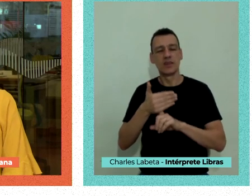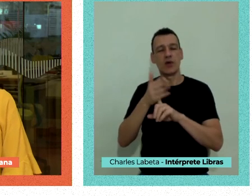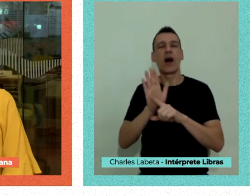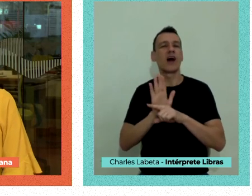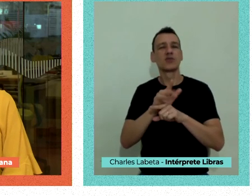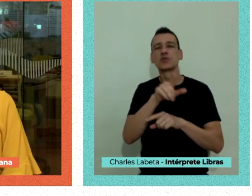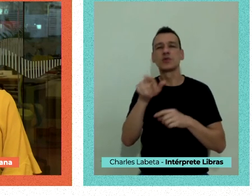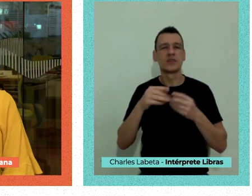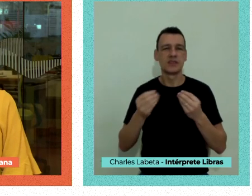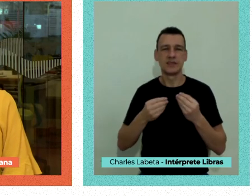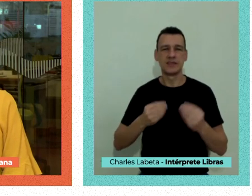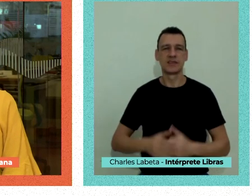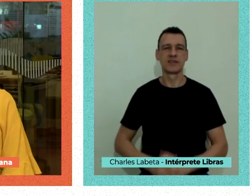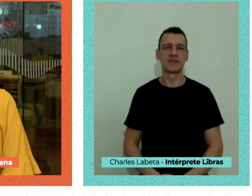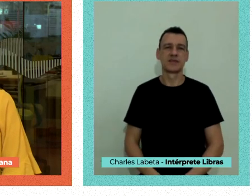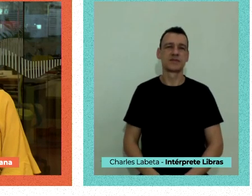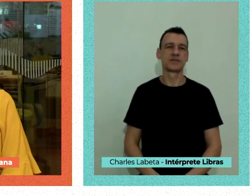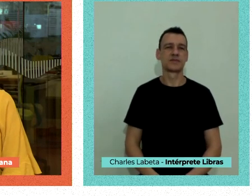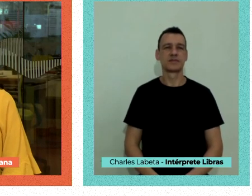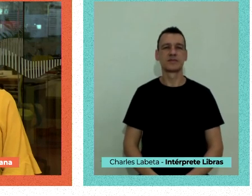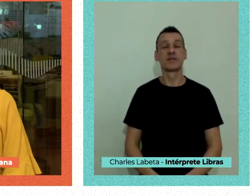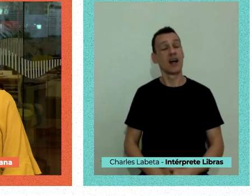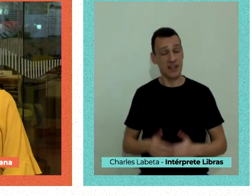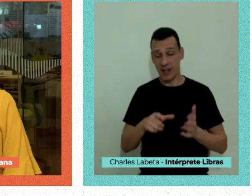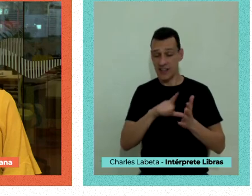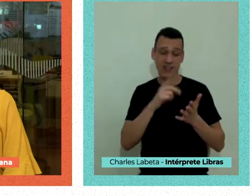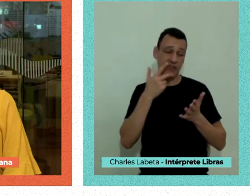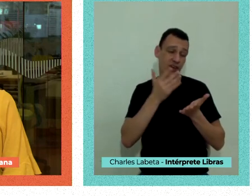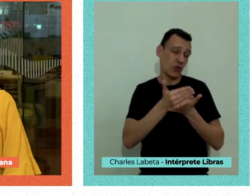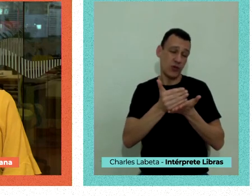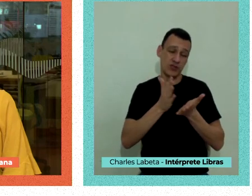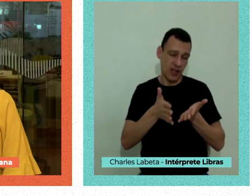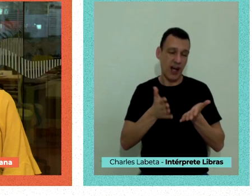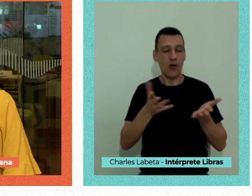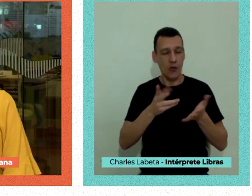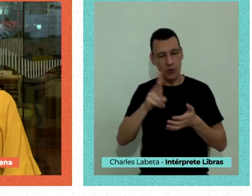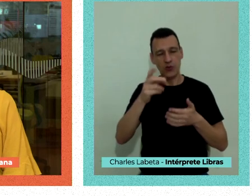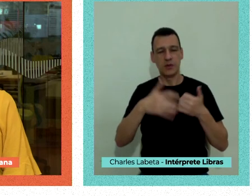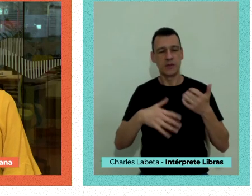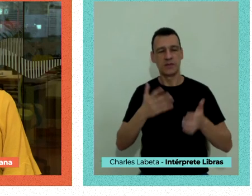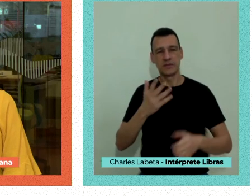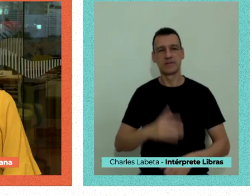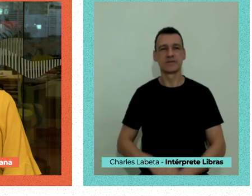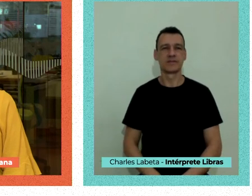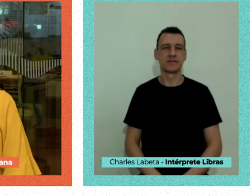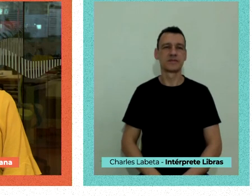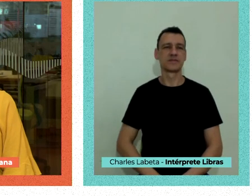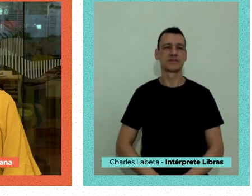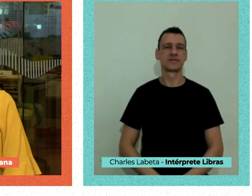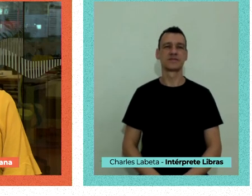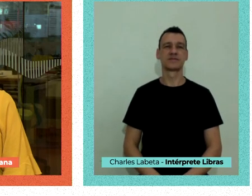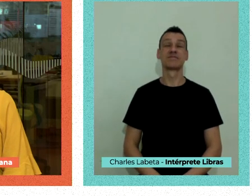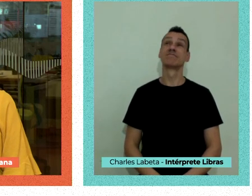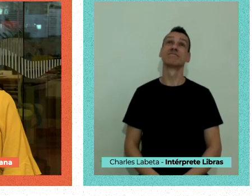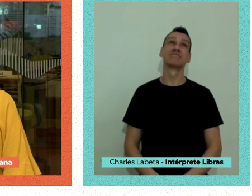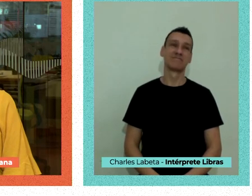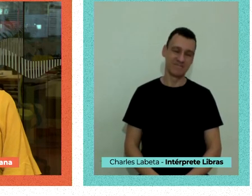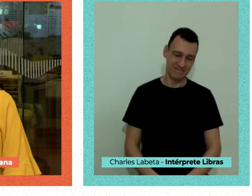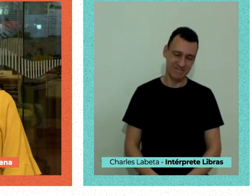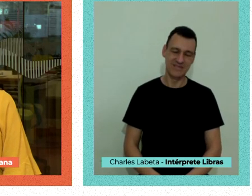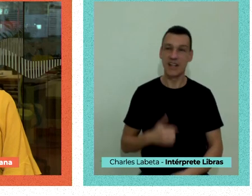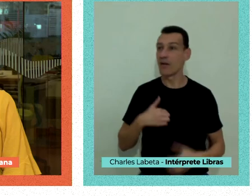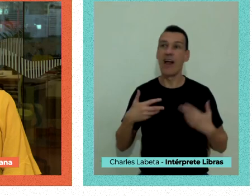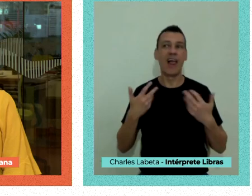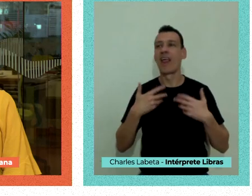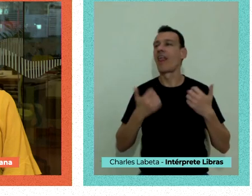né? Você já estava falando, então continue. Sim, fiquei empolgada aqui,